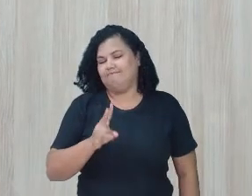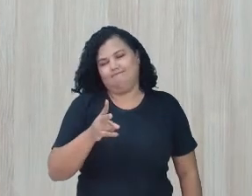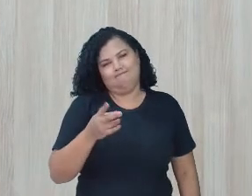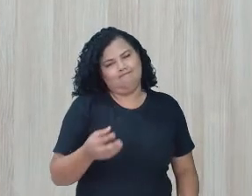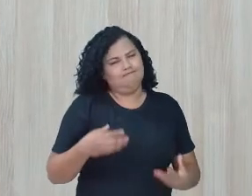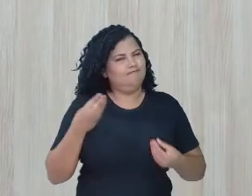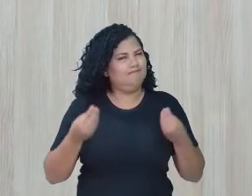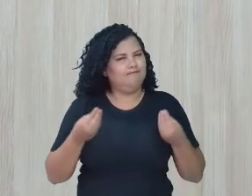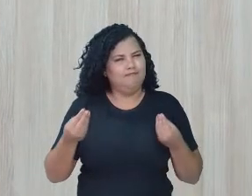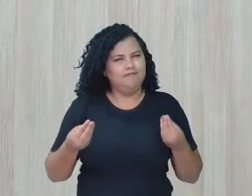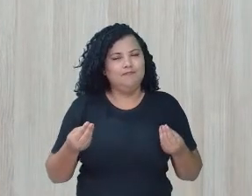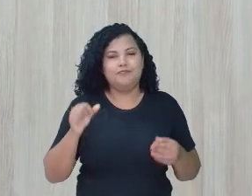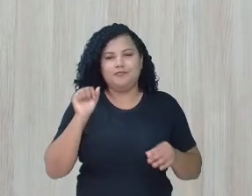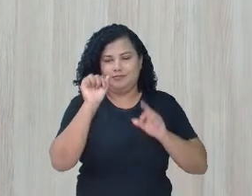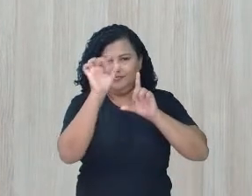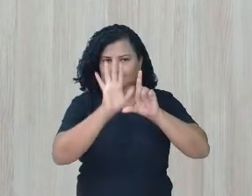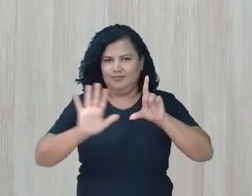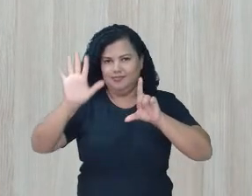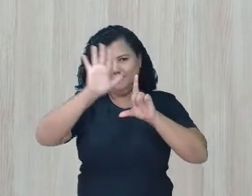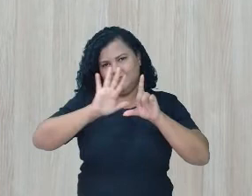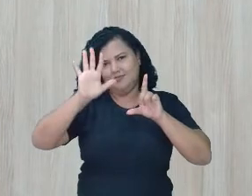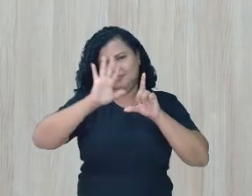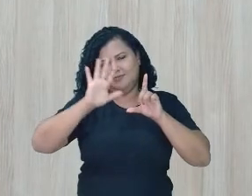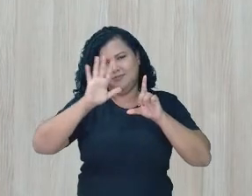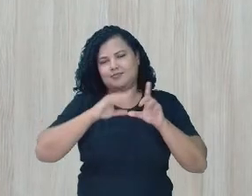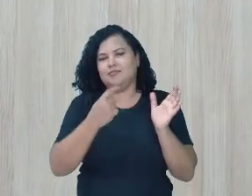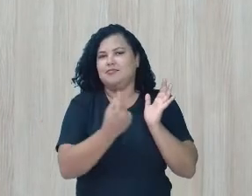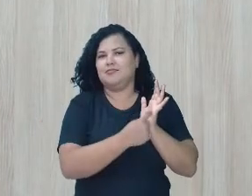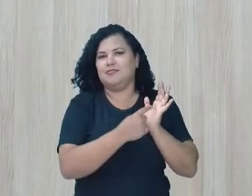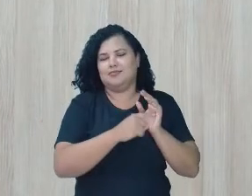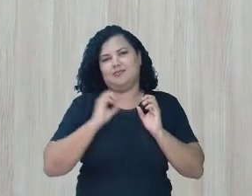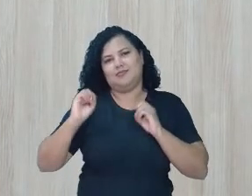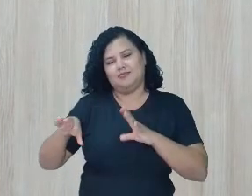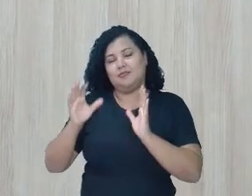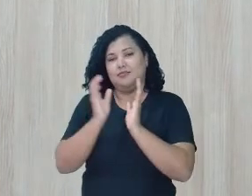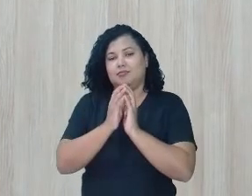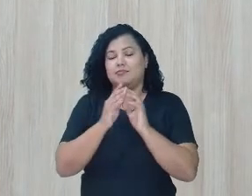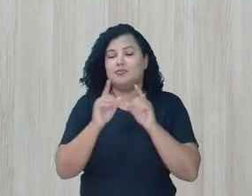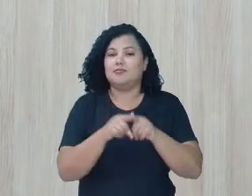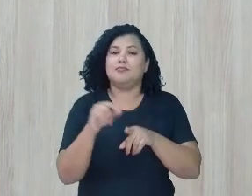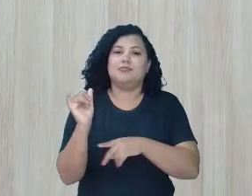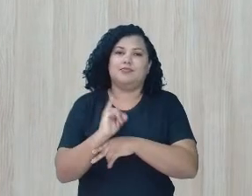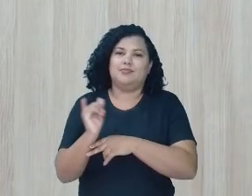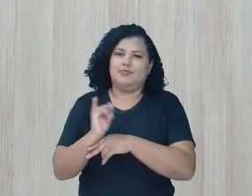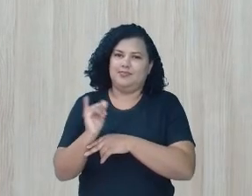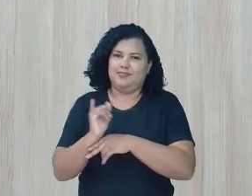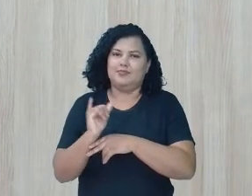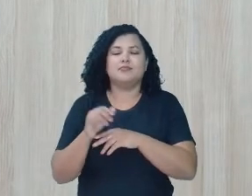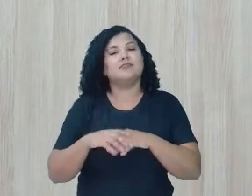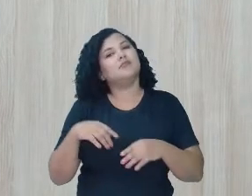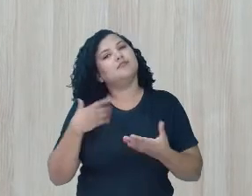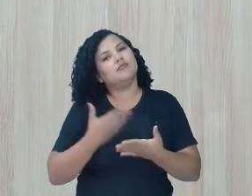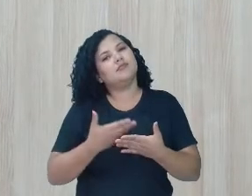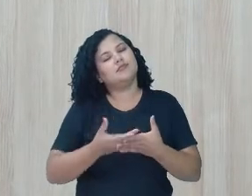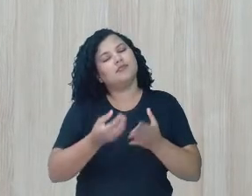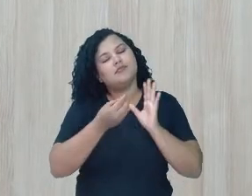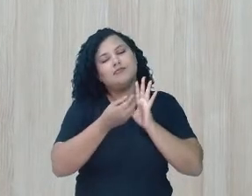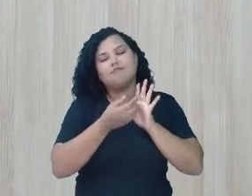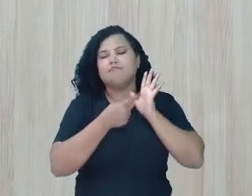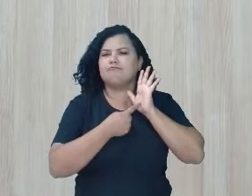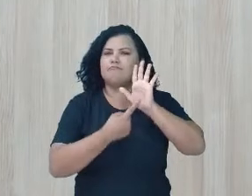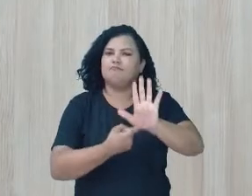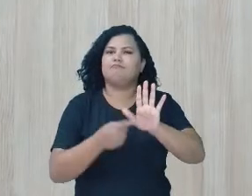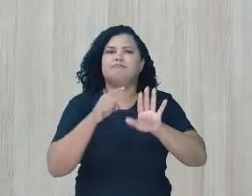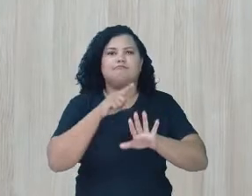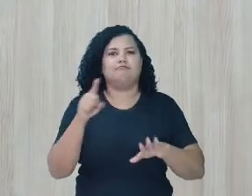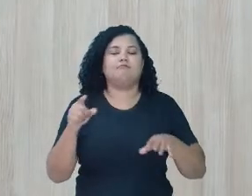lá na nossa plataforma digital, o app do Educa Recife e também no nosso canal no YouTube, onde as aulas ficam disponíveis para que